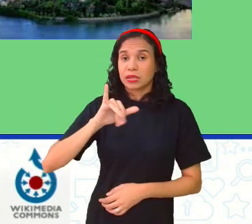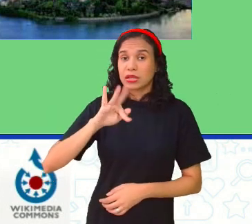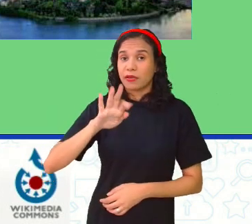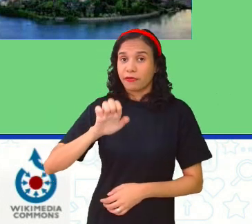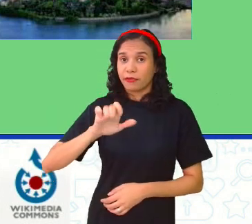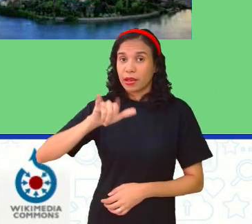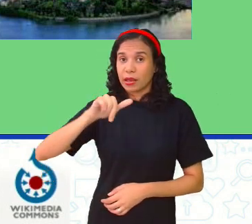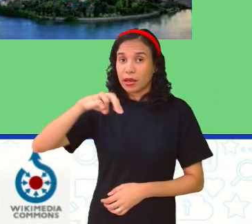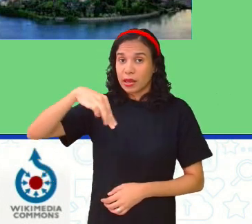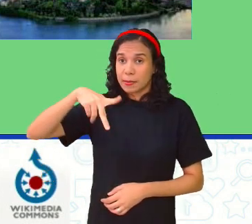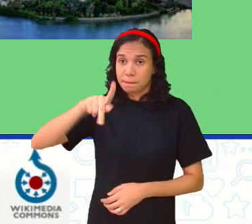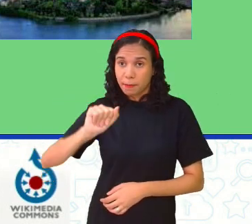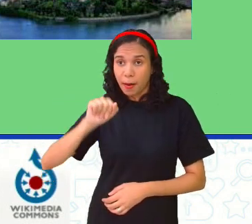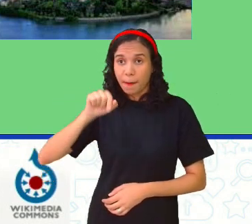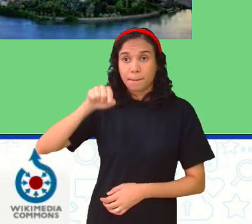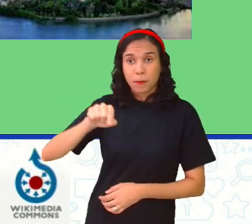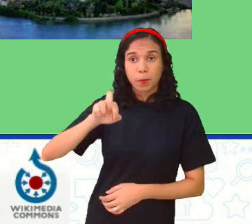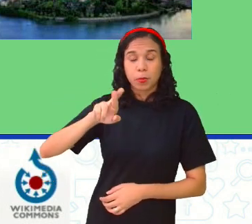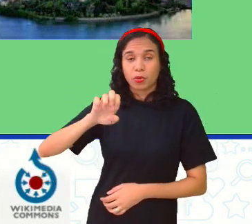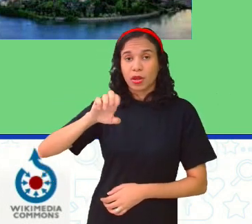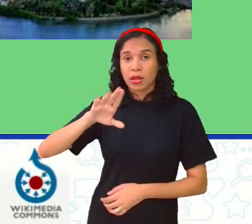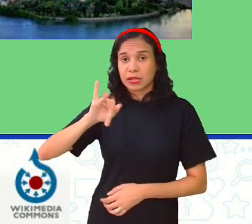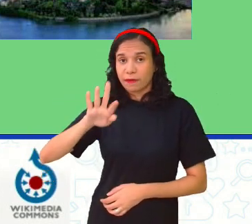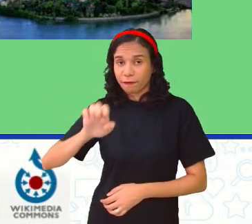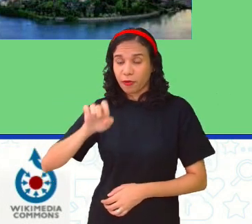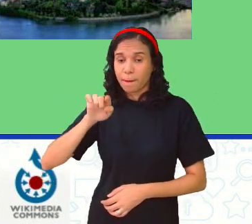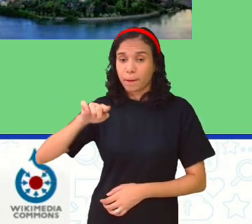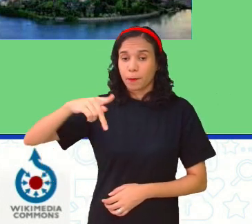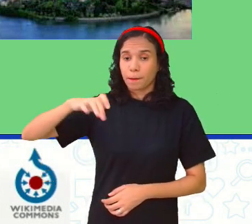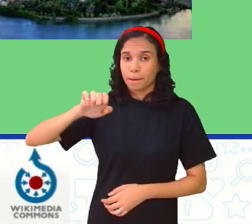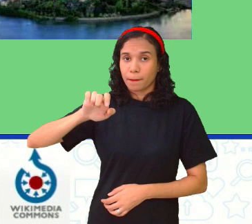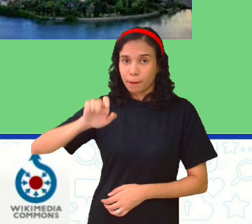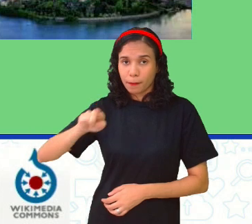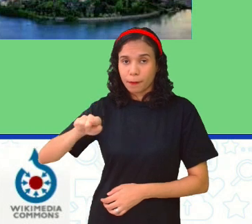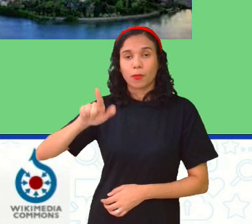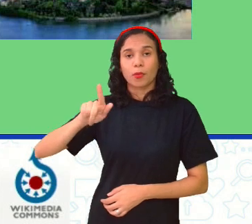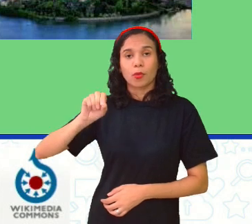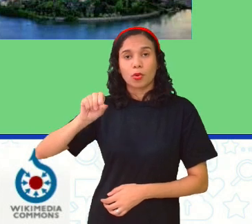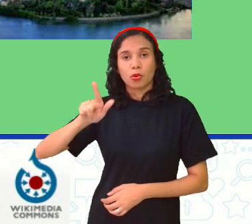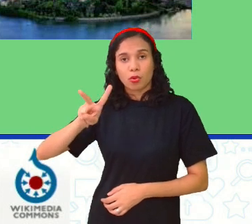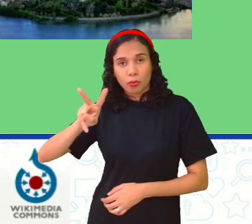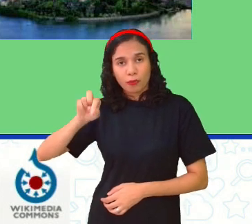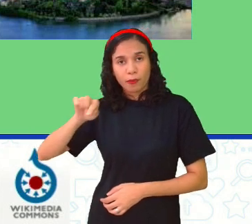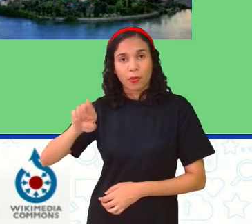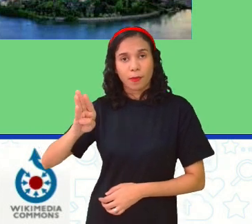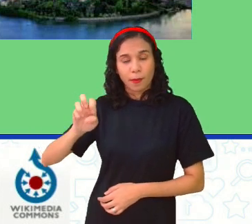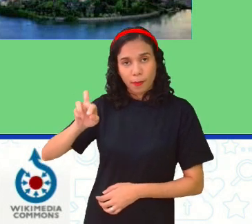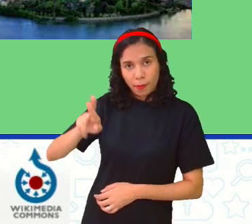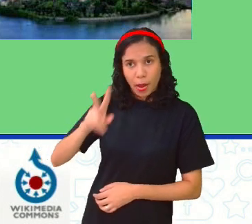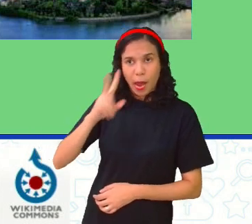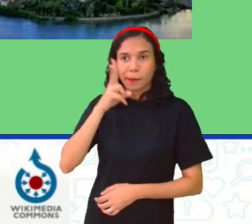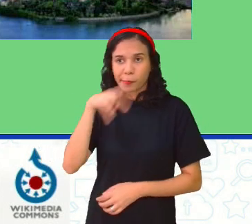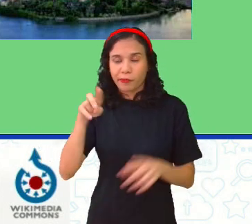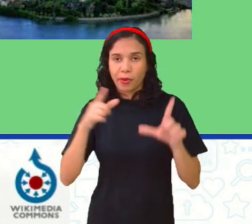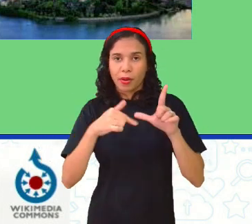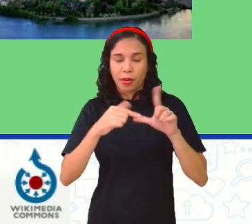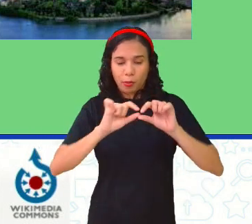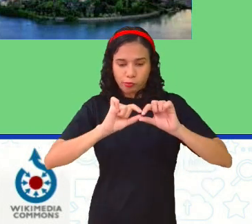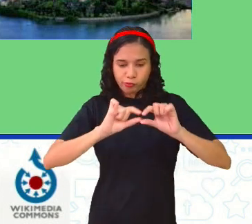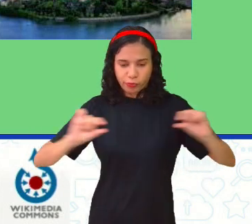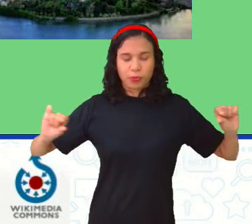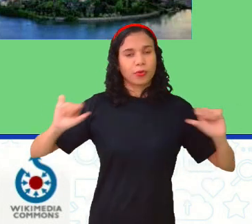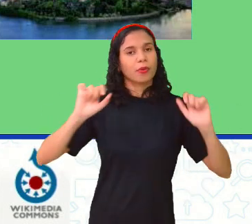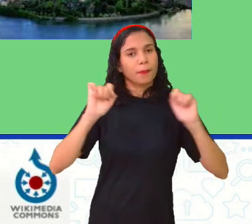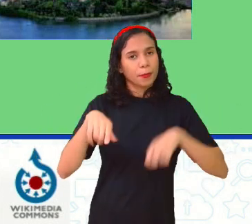recifelimpa.recife.pe.gov.br. Você pode acessar e você vai conhecer as ecoestações. E essas ecoestações, elas